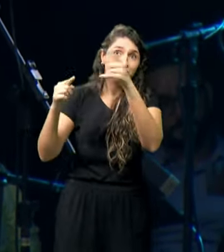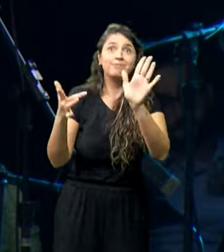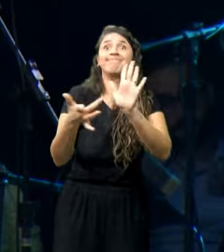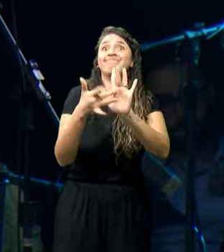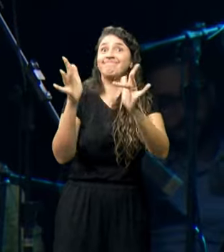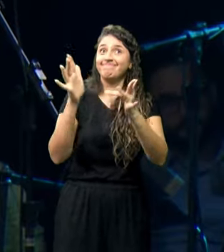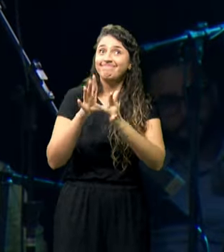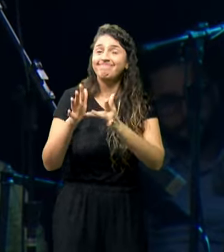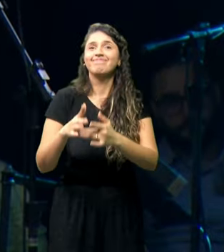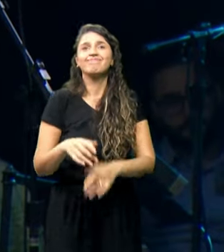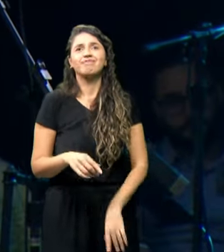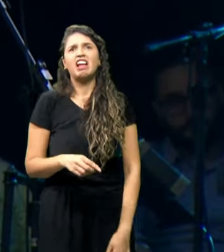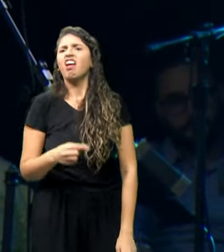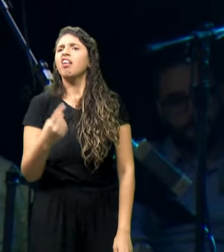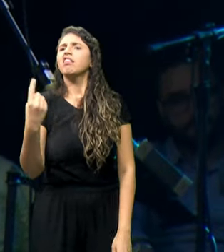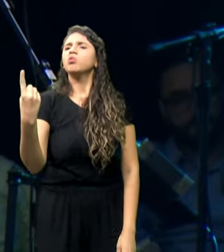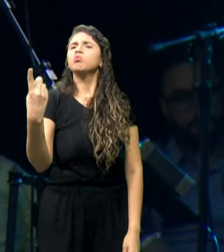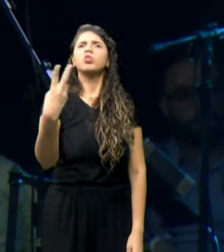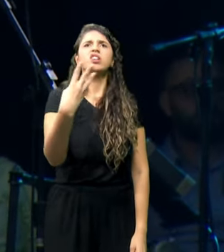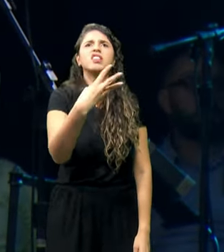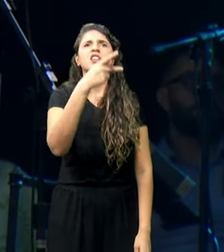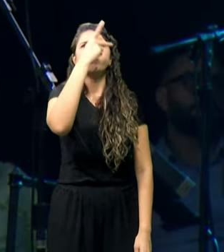3, 4, 5 gostaram, 6.